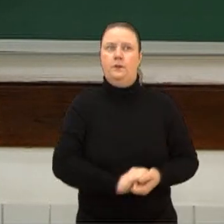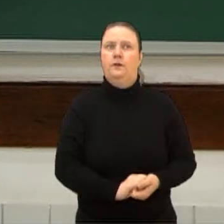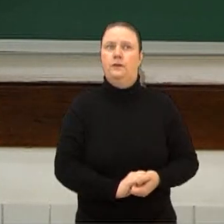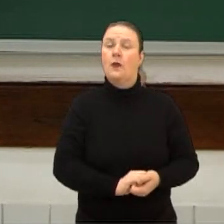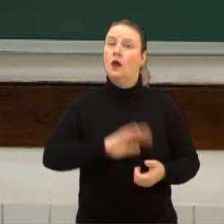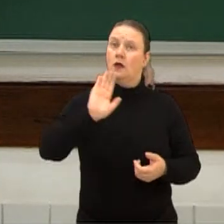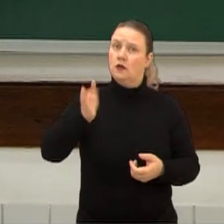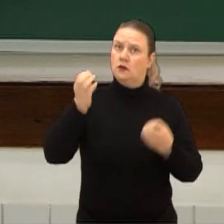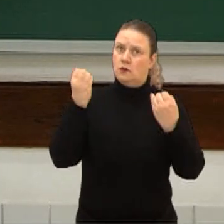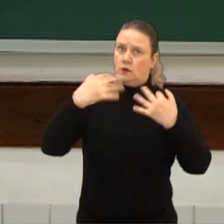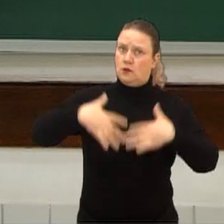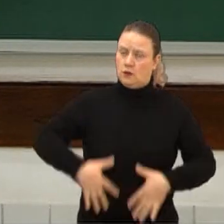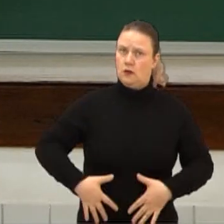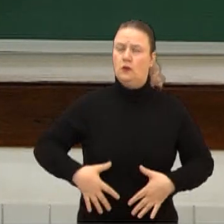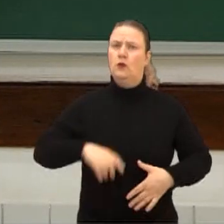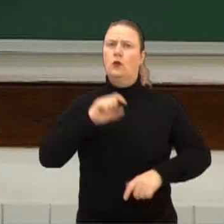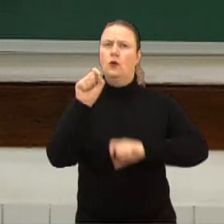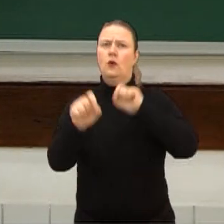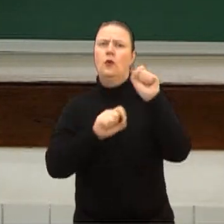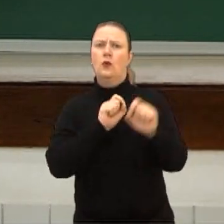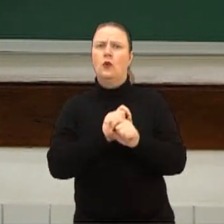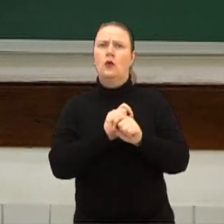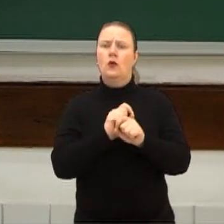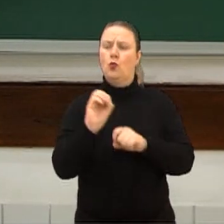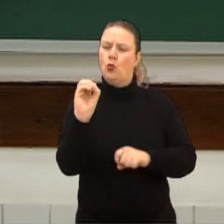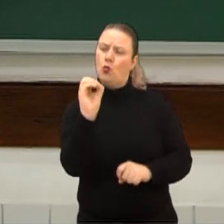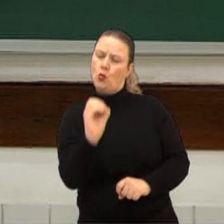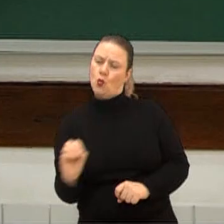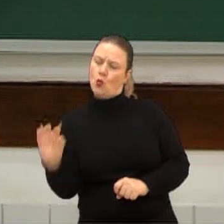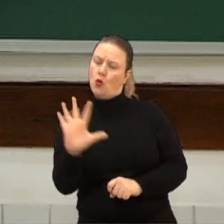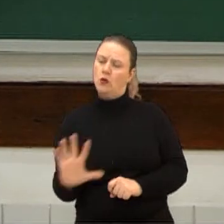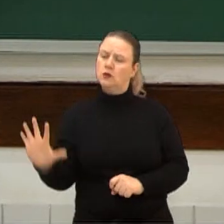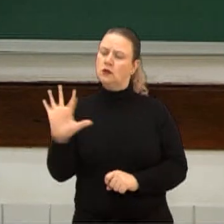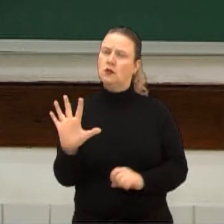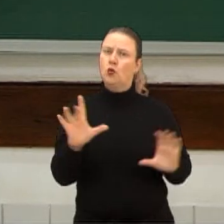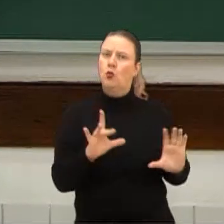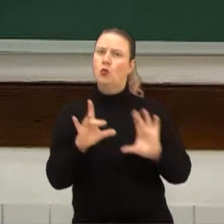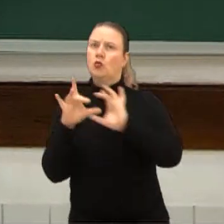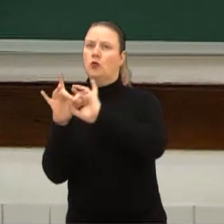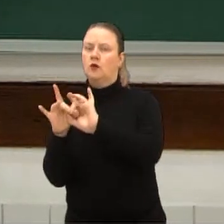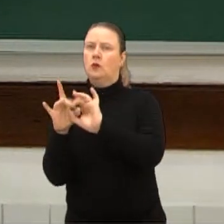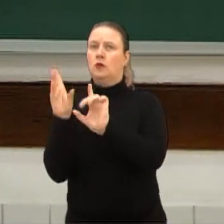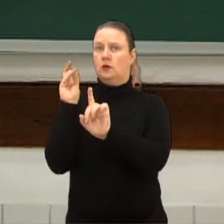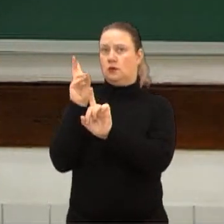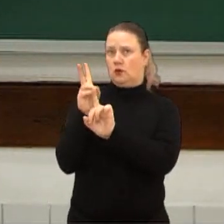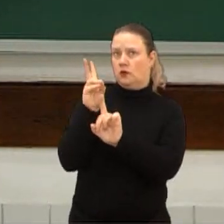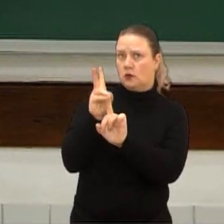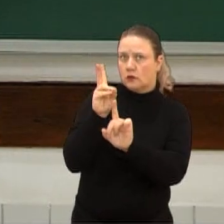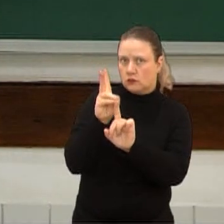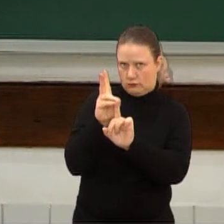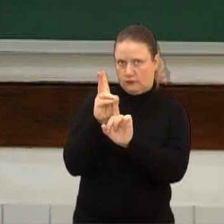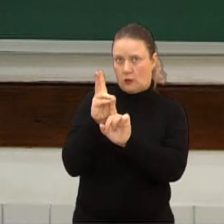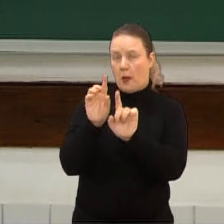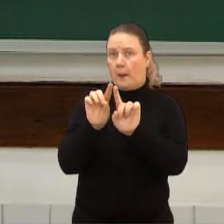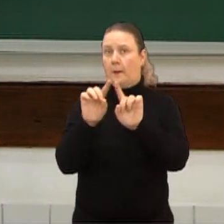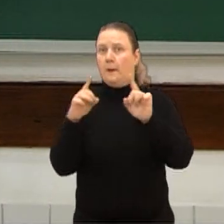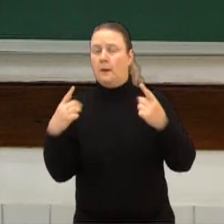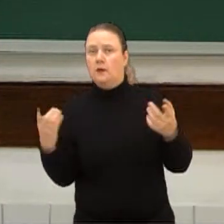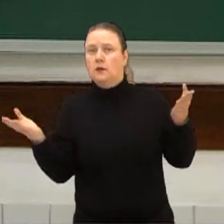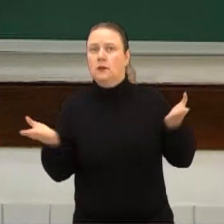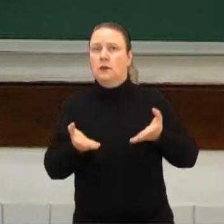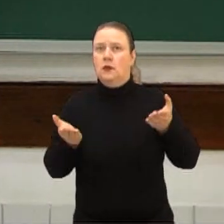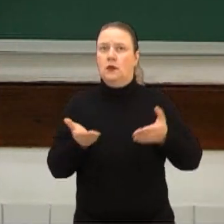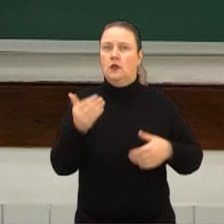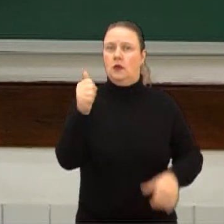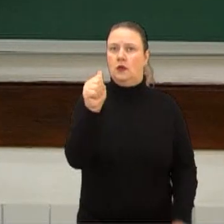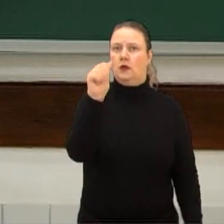já mencionou quando falamos no aspecto da Oceania, do contexto do nativo australiano, mas o aspecto chamado